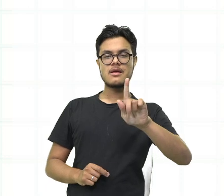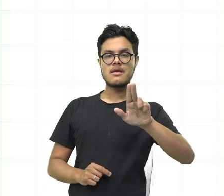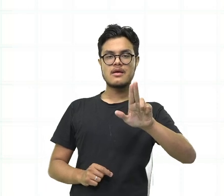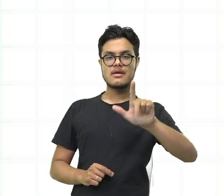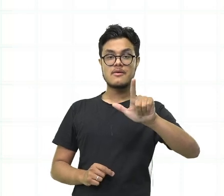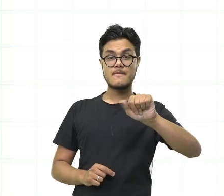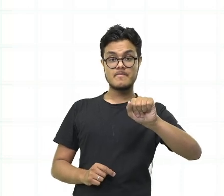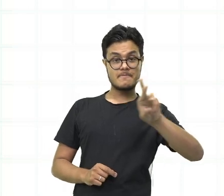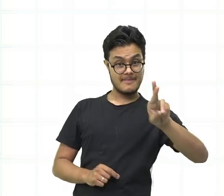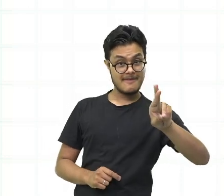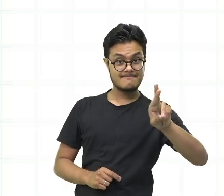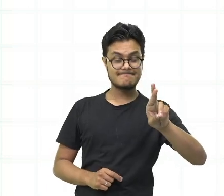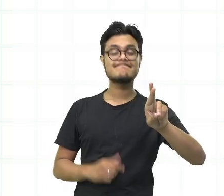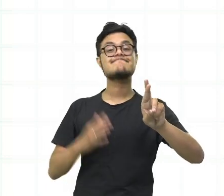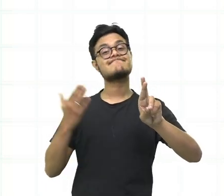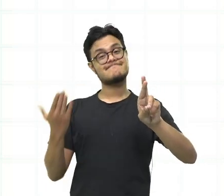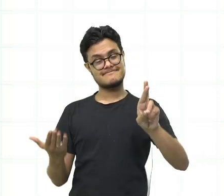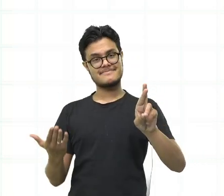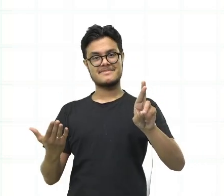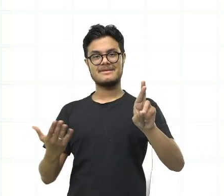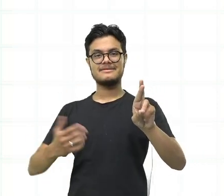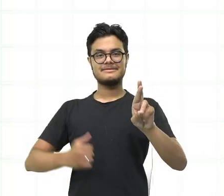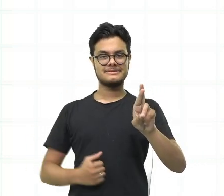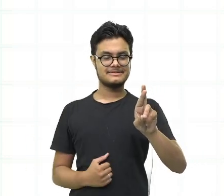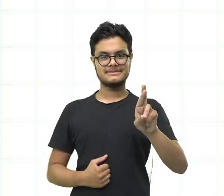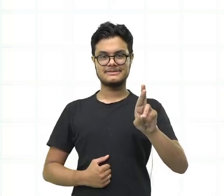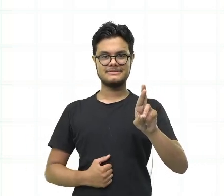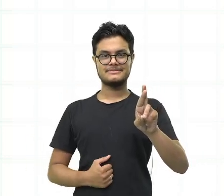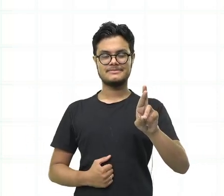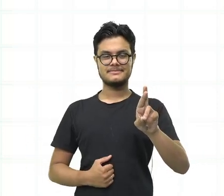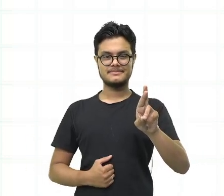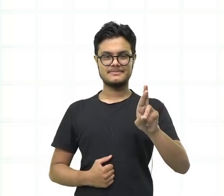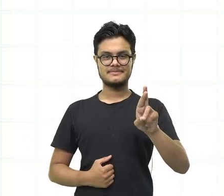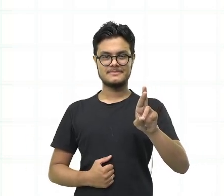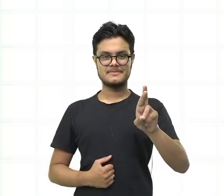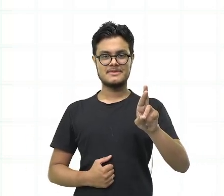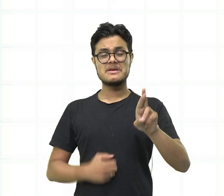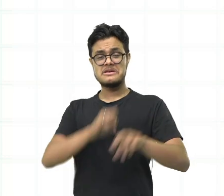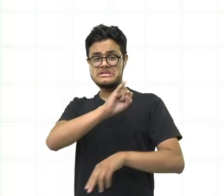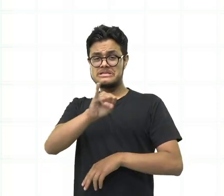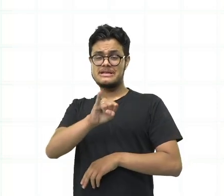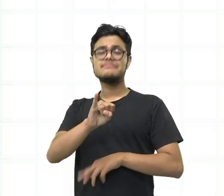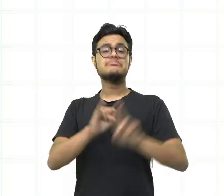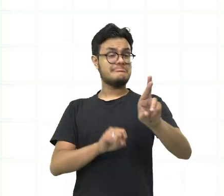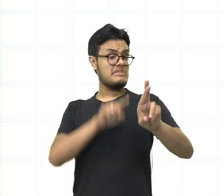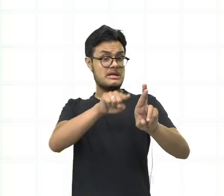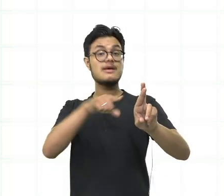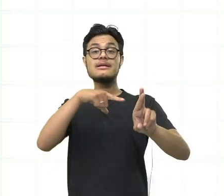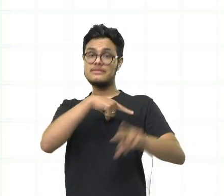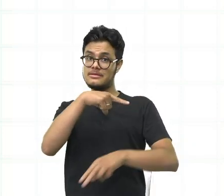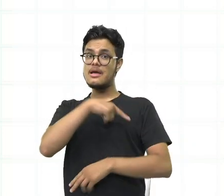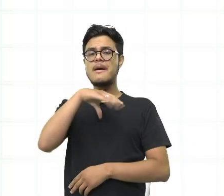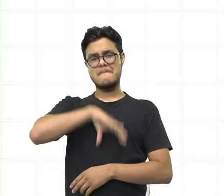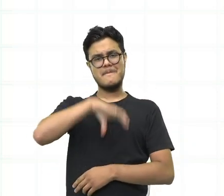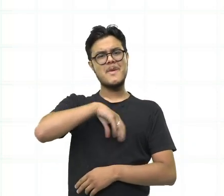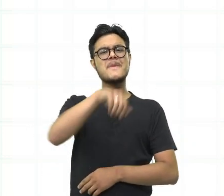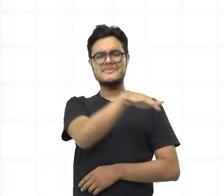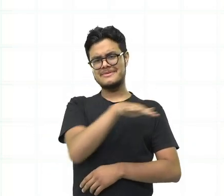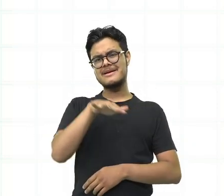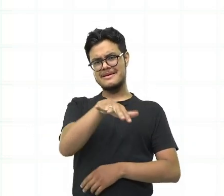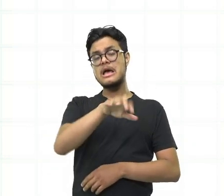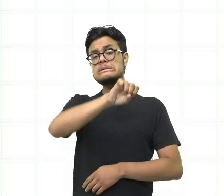Irregular, né? Veja que eu tenho irregular. Irregular tem na língua portuguesa. Se